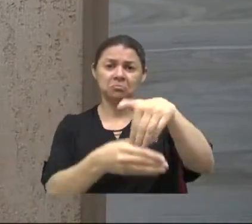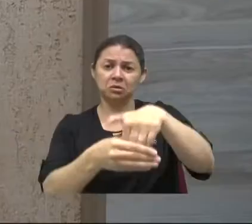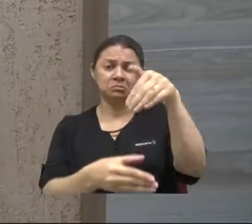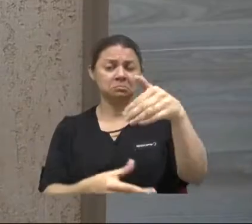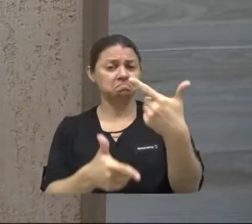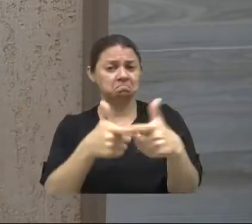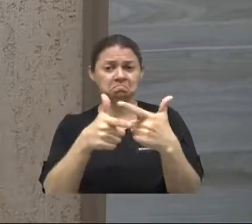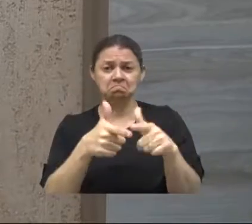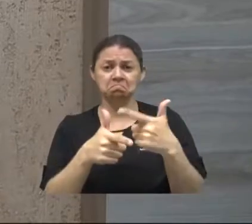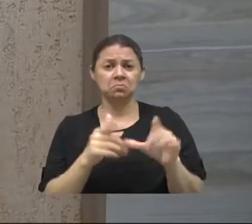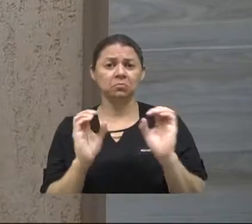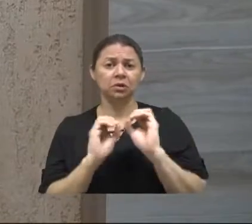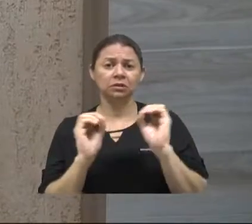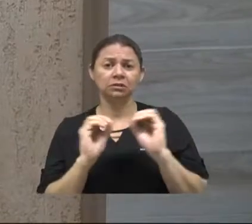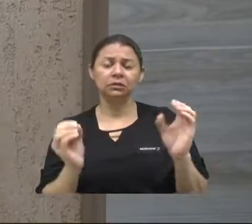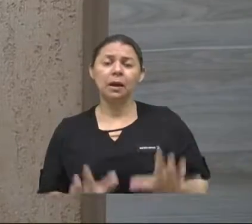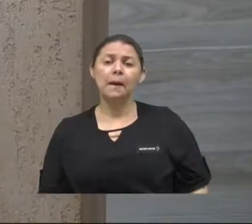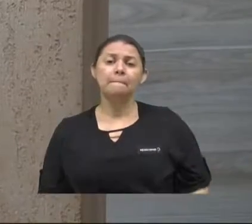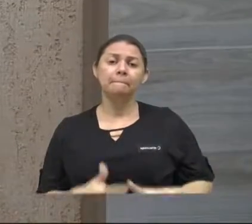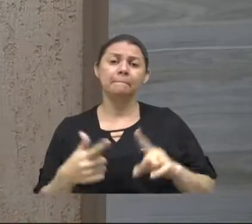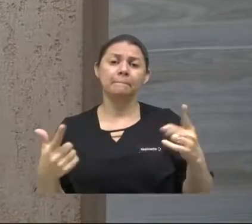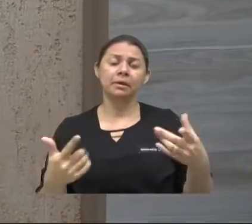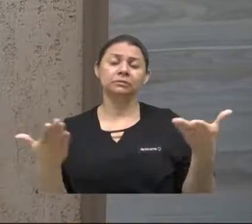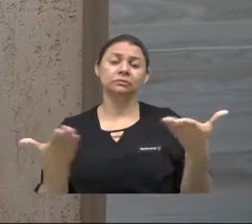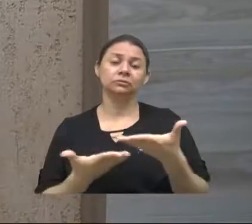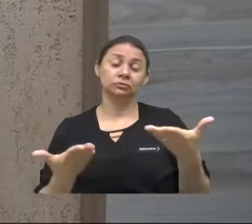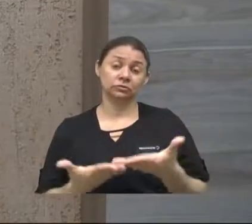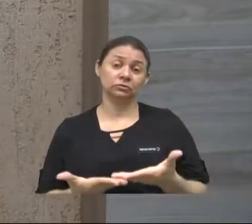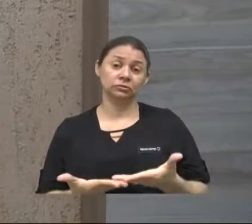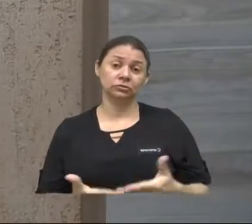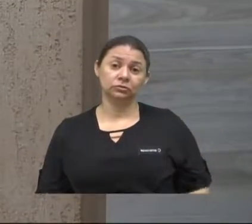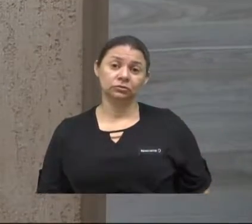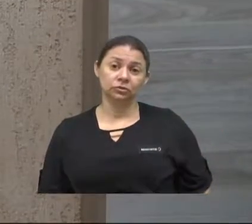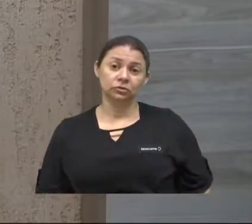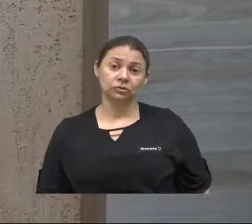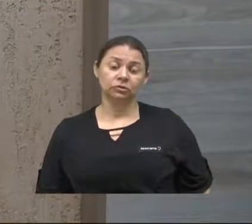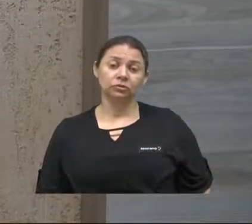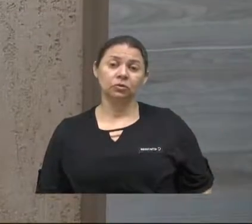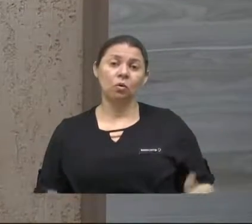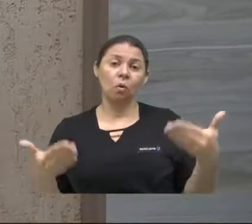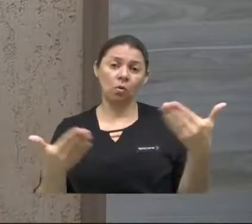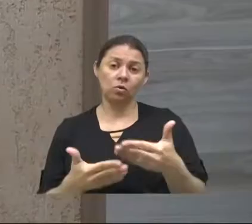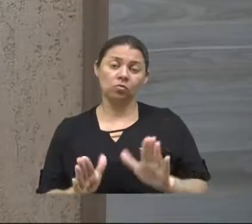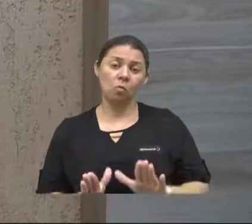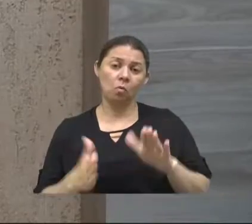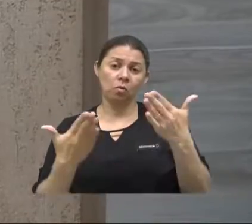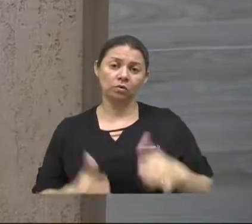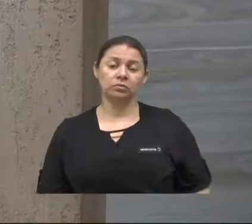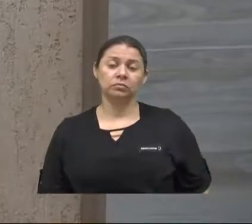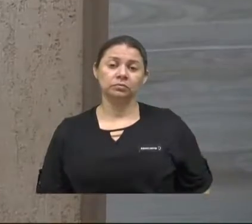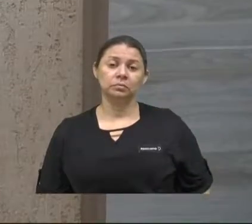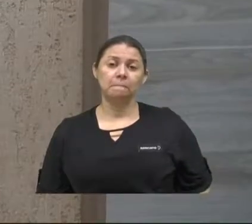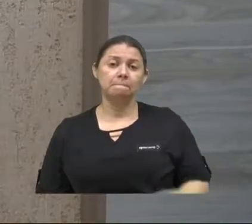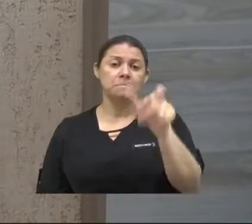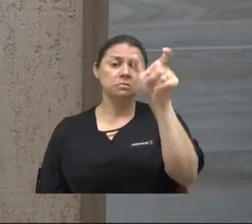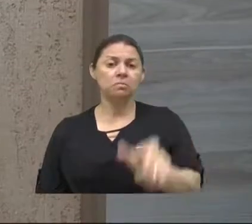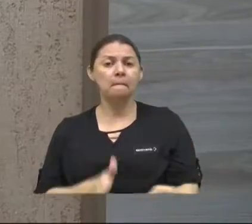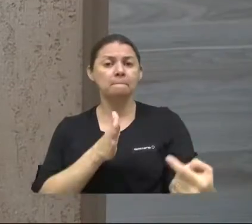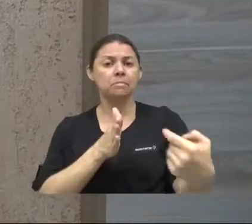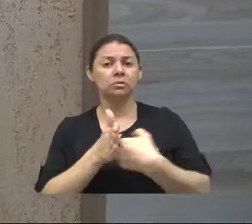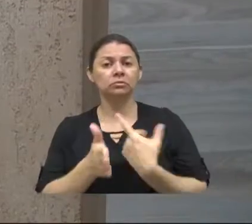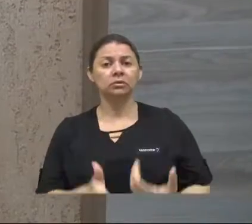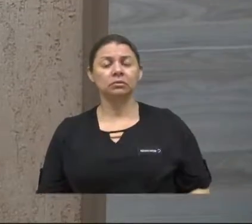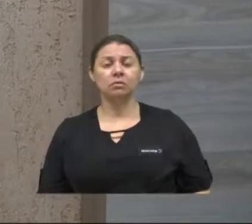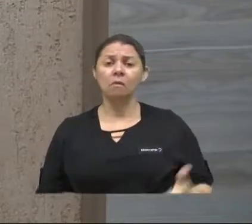nenhum. E sou homem o bastante para, quando indagado sobre o meu voto ou sobre alguma coisa, dá a minha opinião, não tem